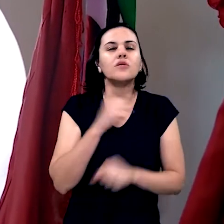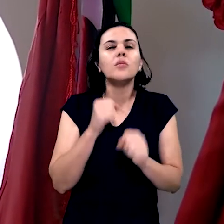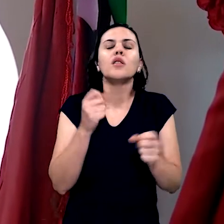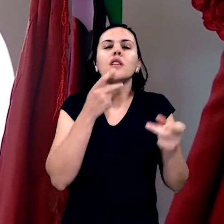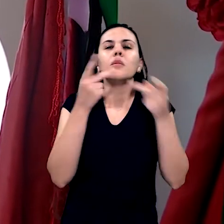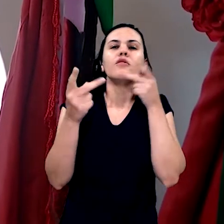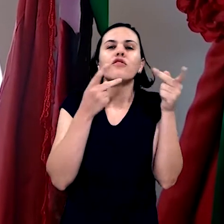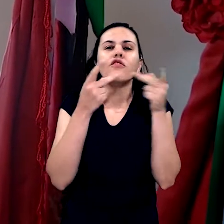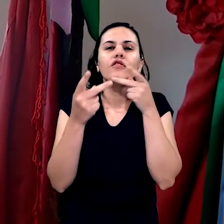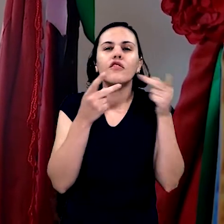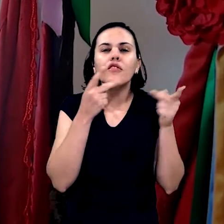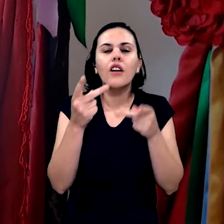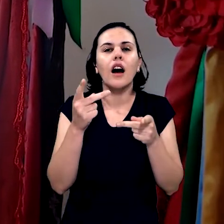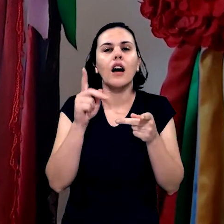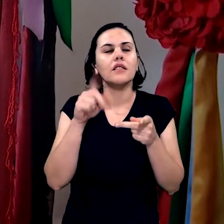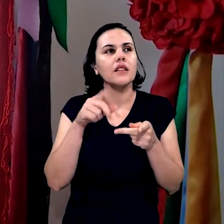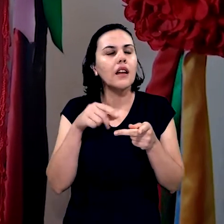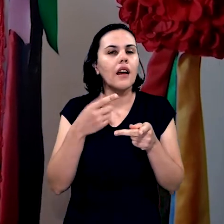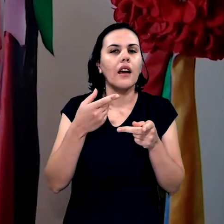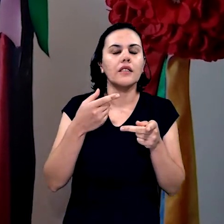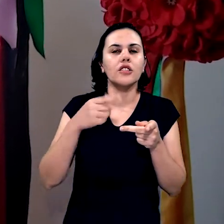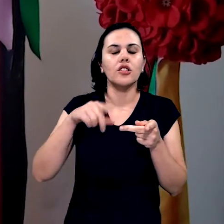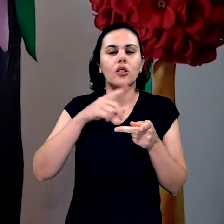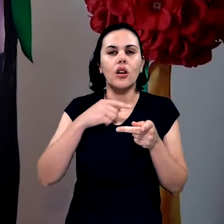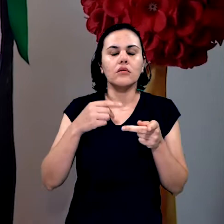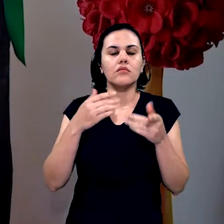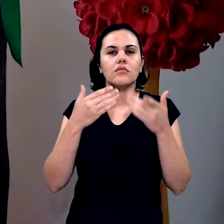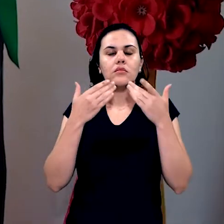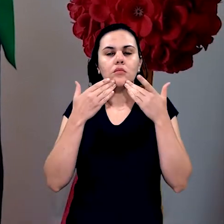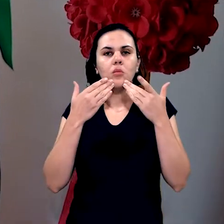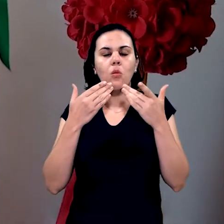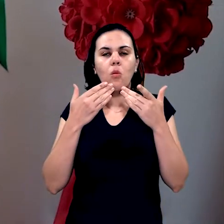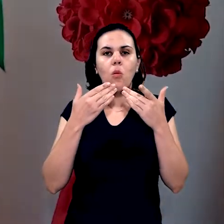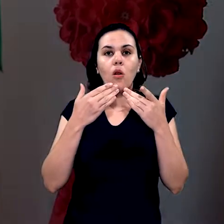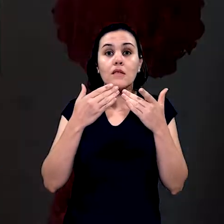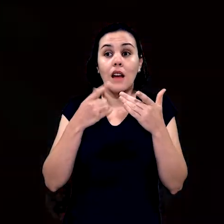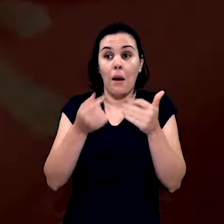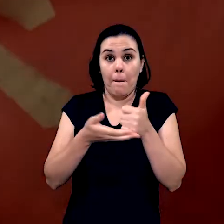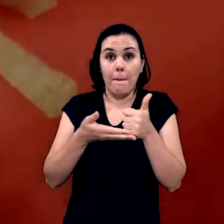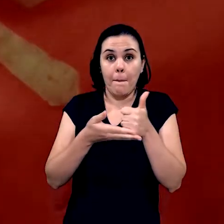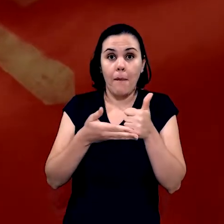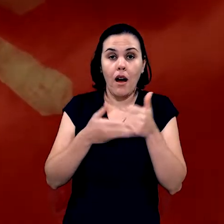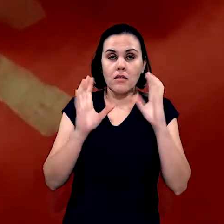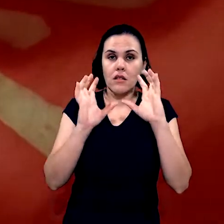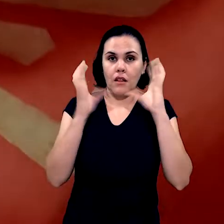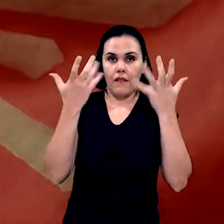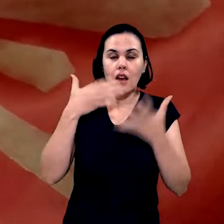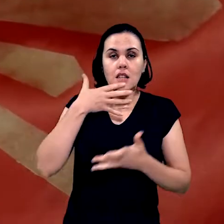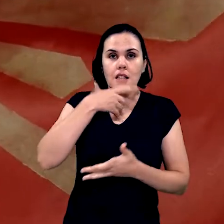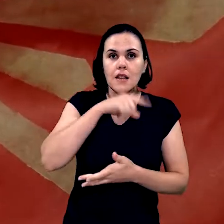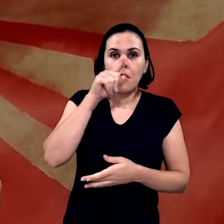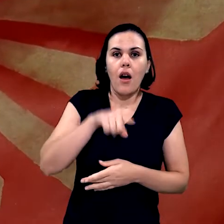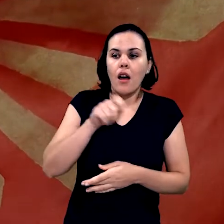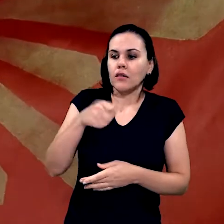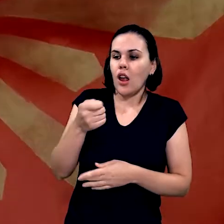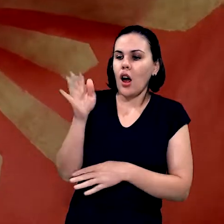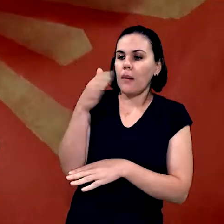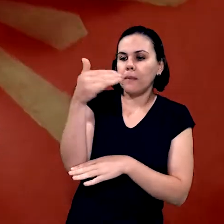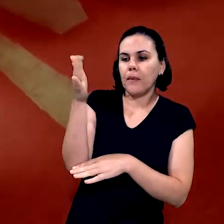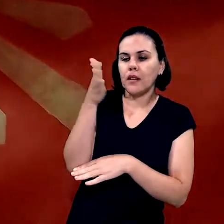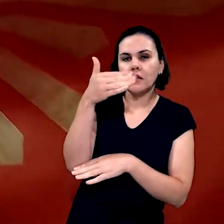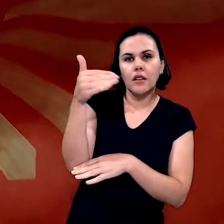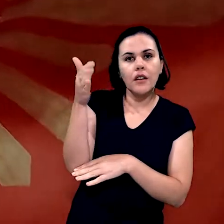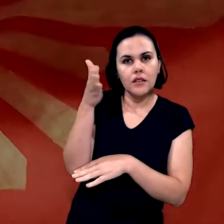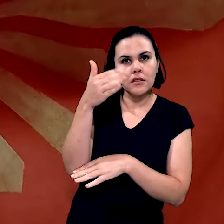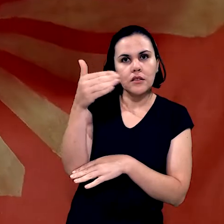Então a gente pode dizer que um dos grandes dele, né, o que poderia ser uma grande essência aí da festa, do simbolismo, é a bandeira